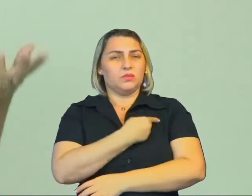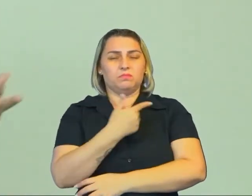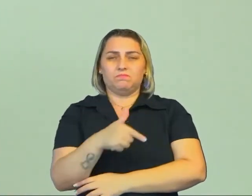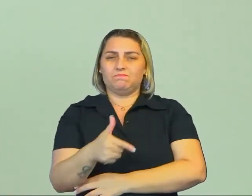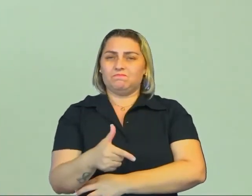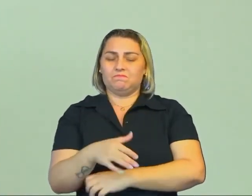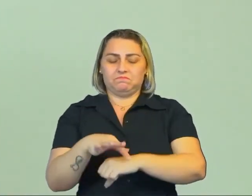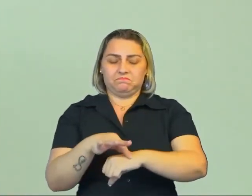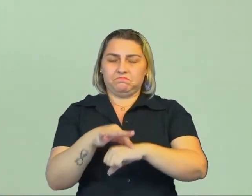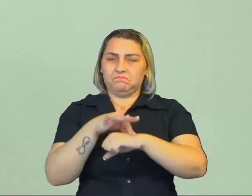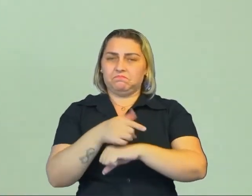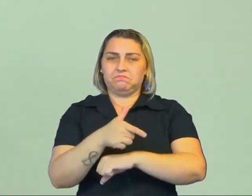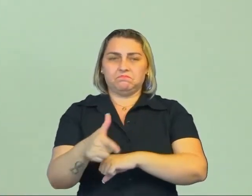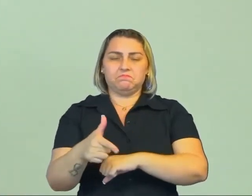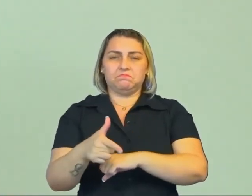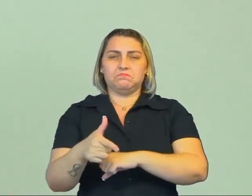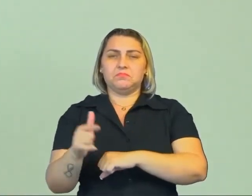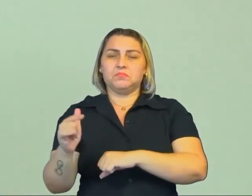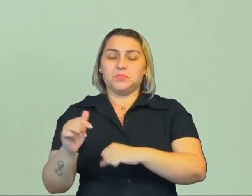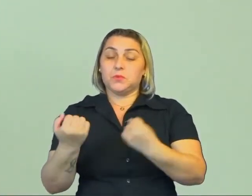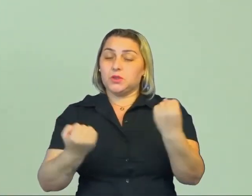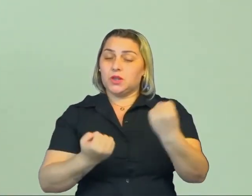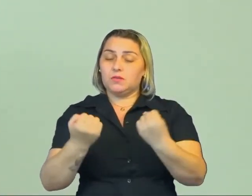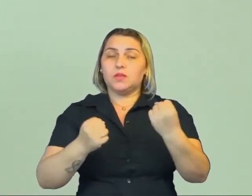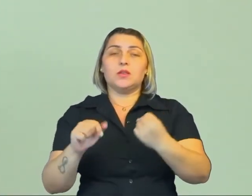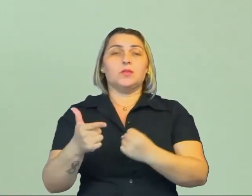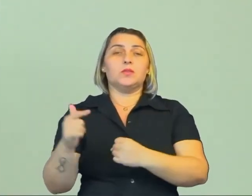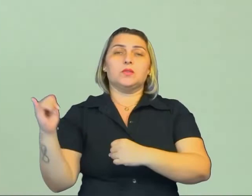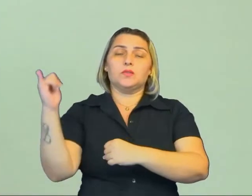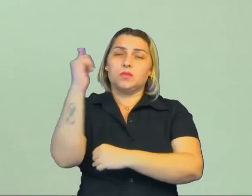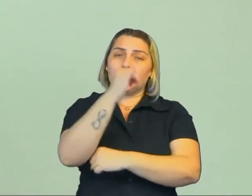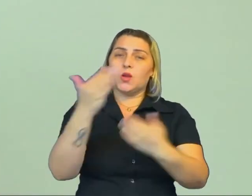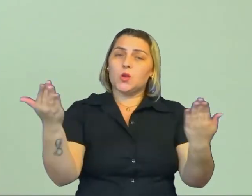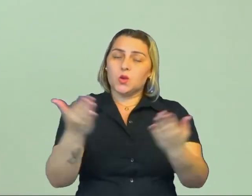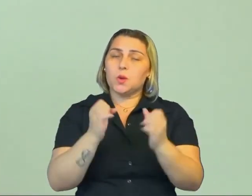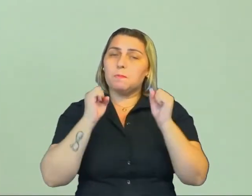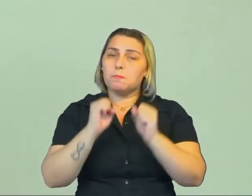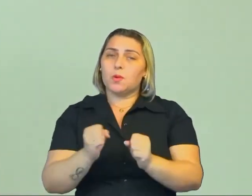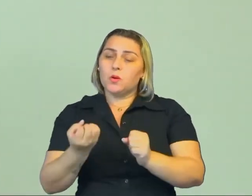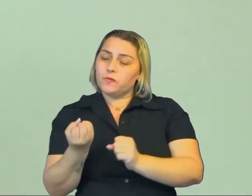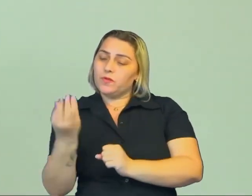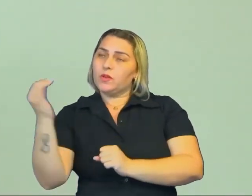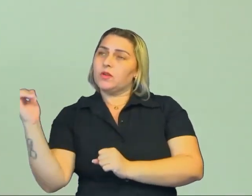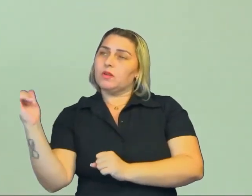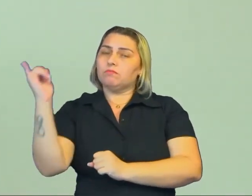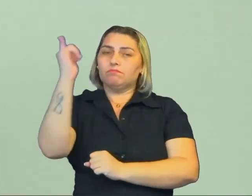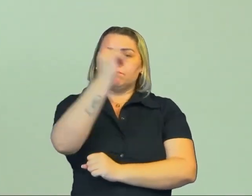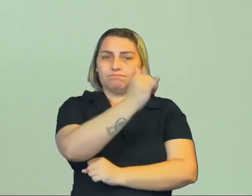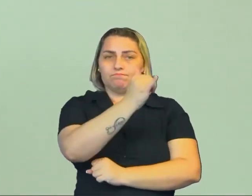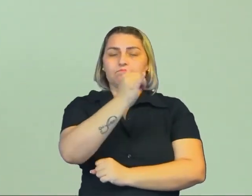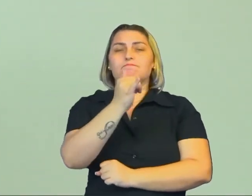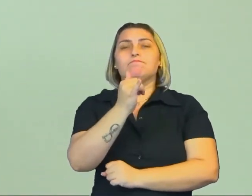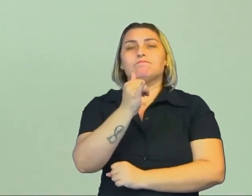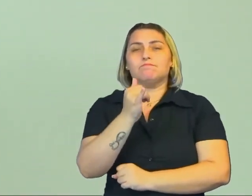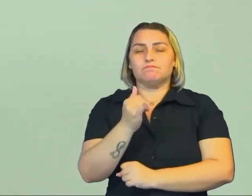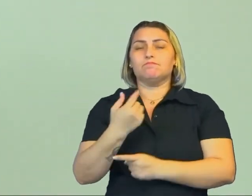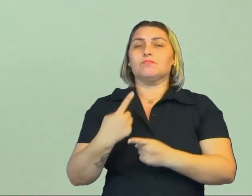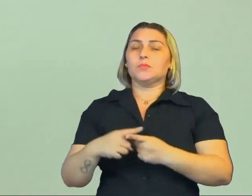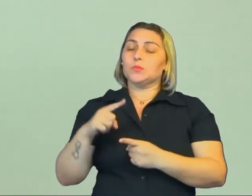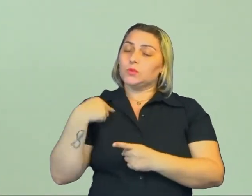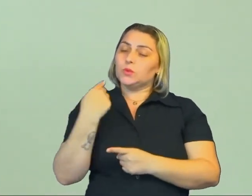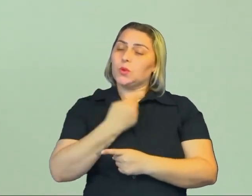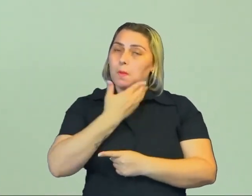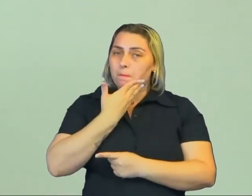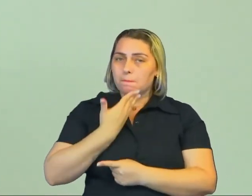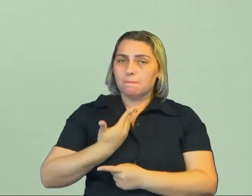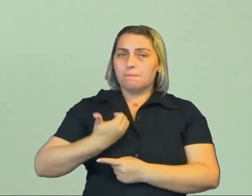tínhamos carro, nós não tínhamos avião, e hoje em dia nós podemos até viajar para a Lua. Então, pelo processo evolutivo, nós